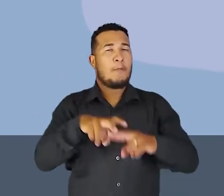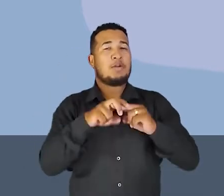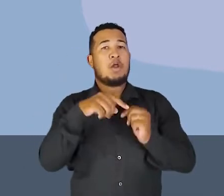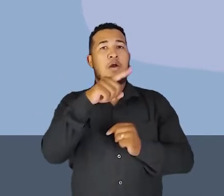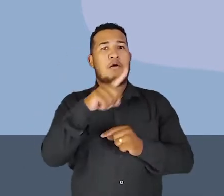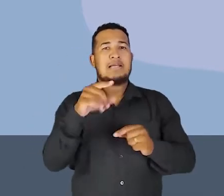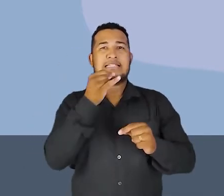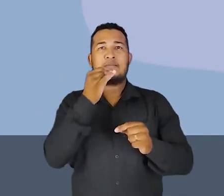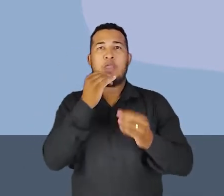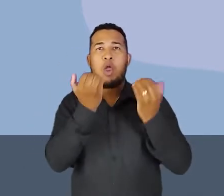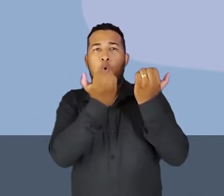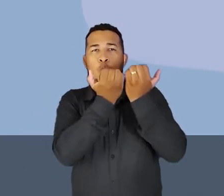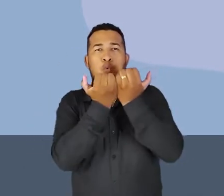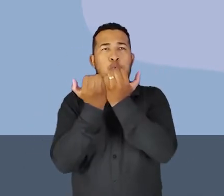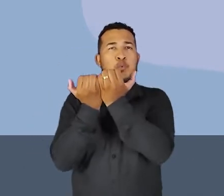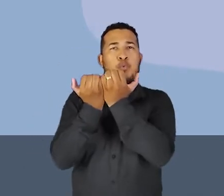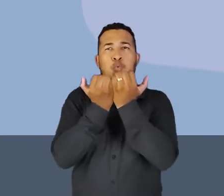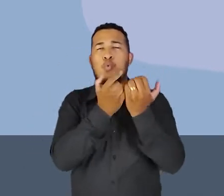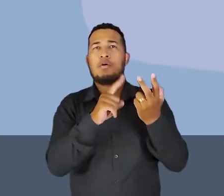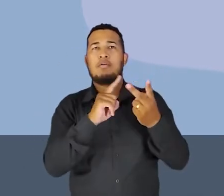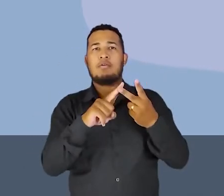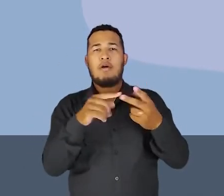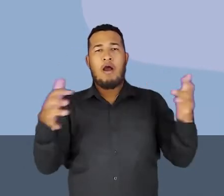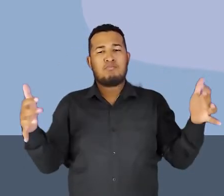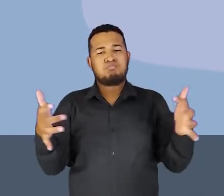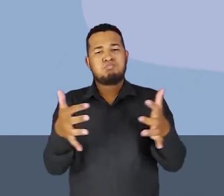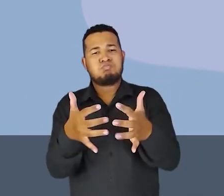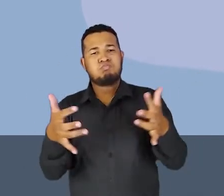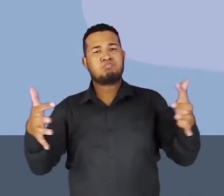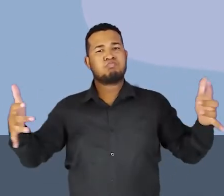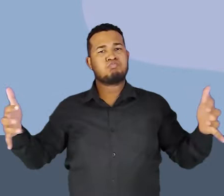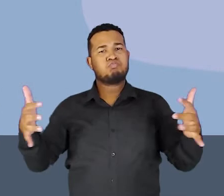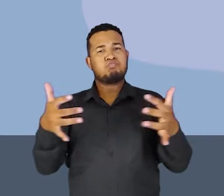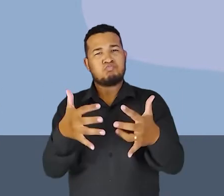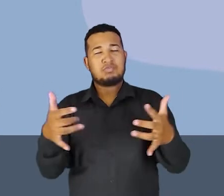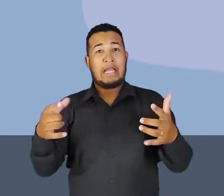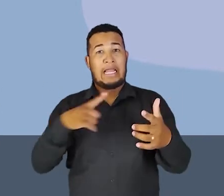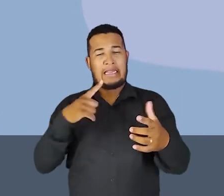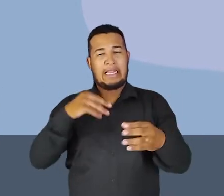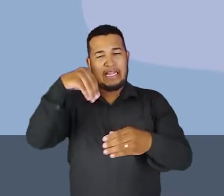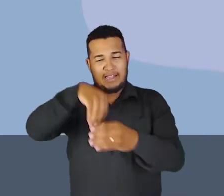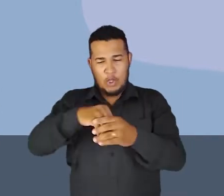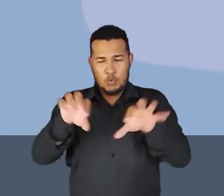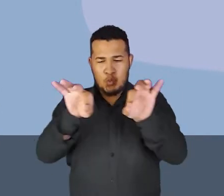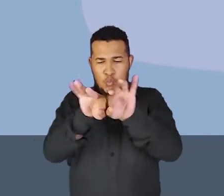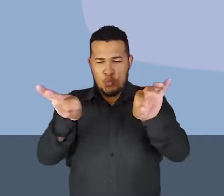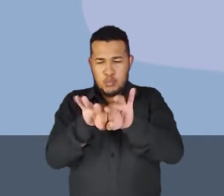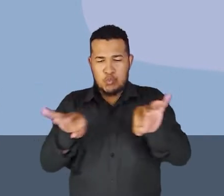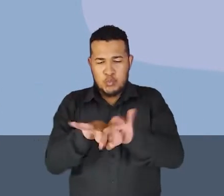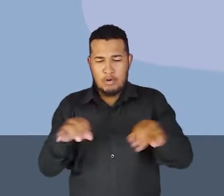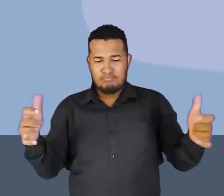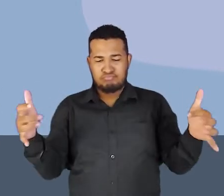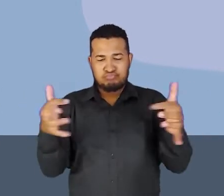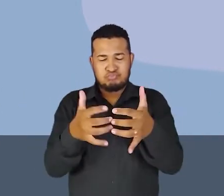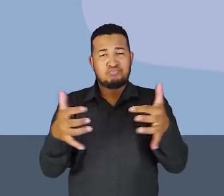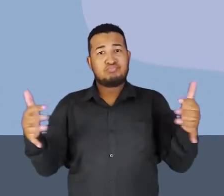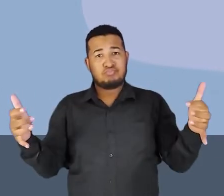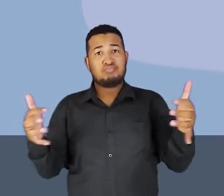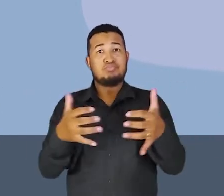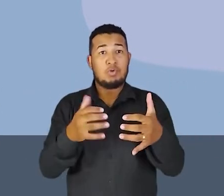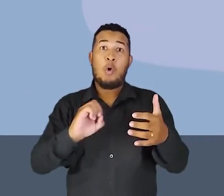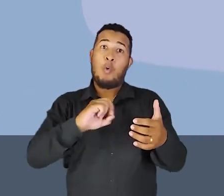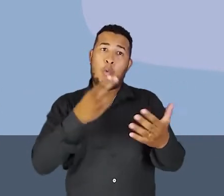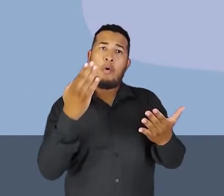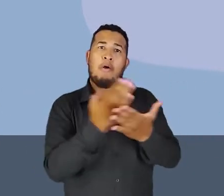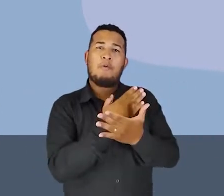são as gaitas de boca, os acordeons, né, que passam dentro de tubos ou os que passam dentro de